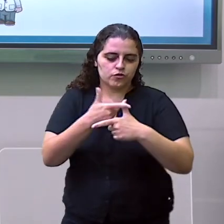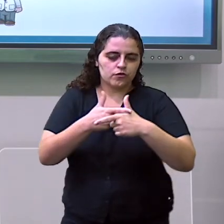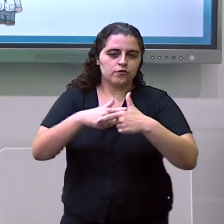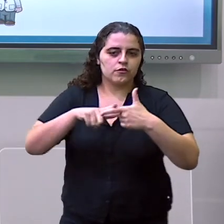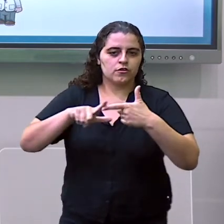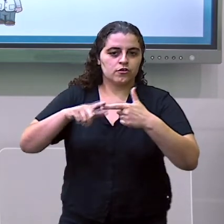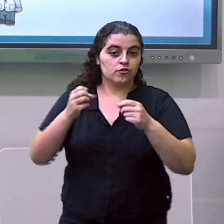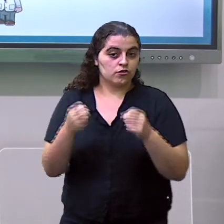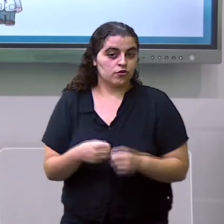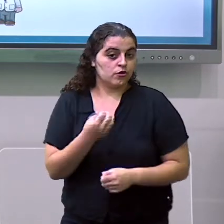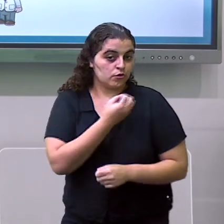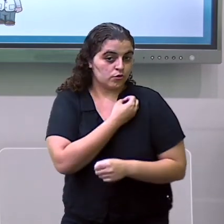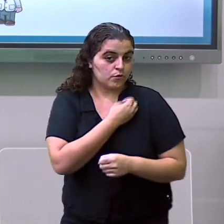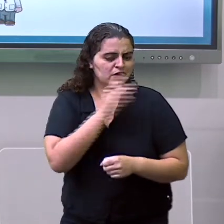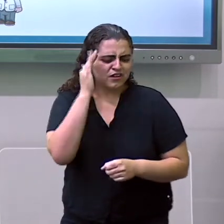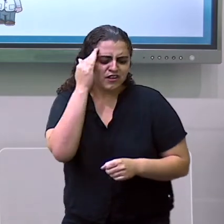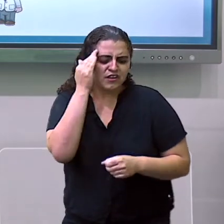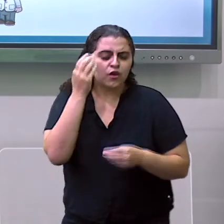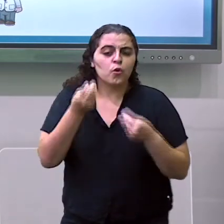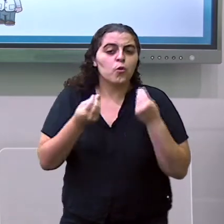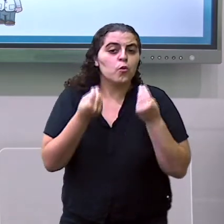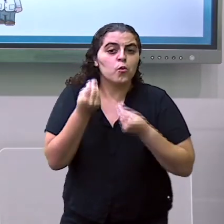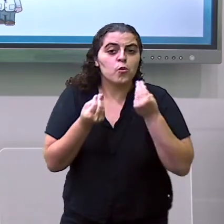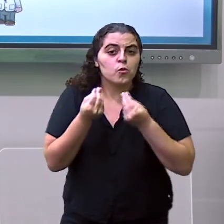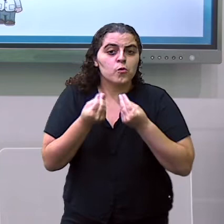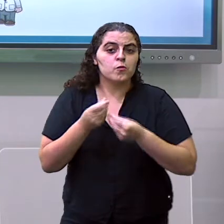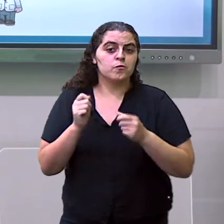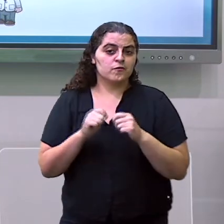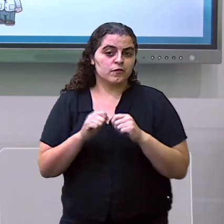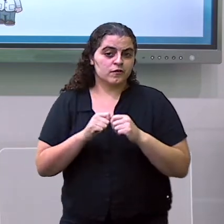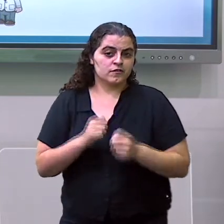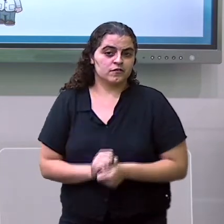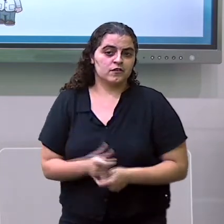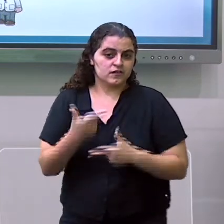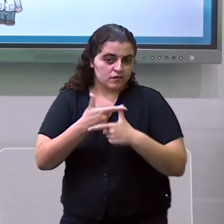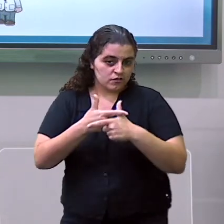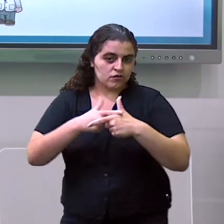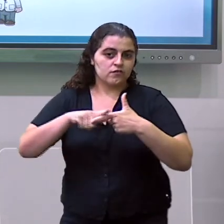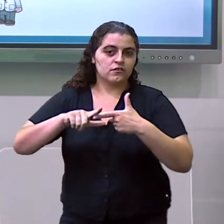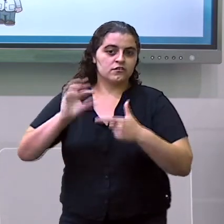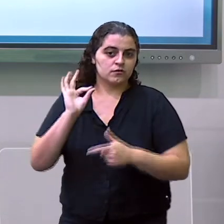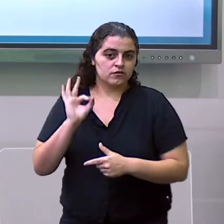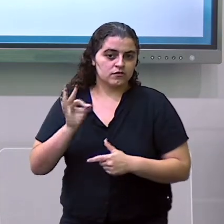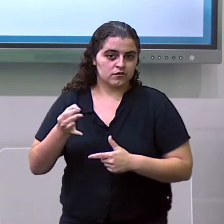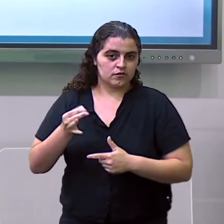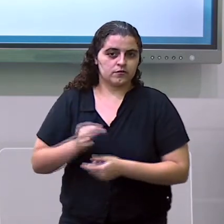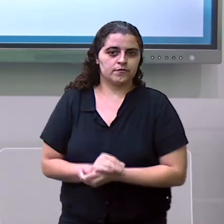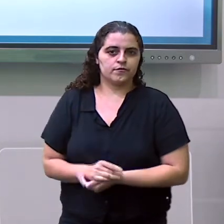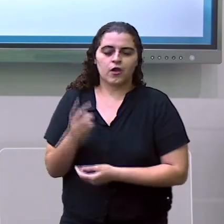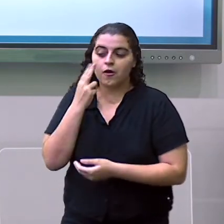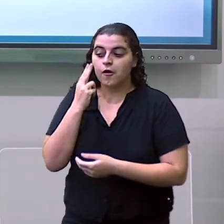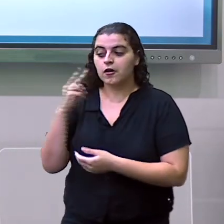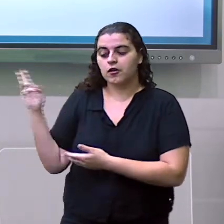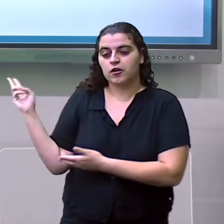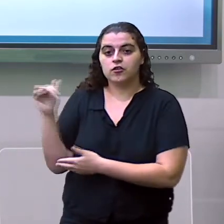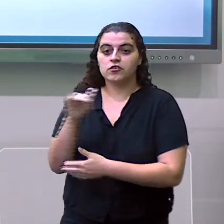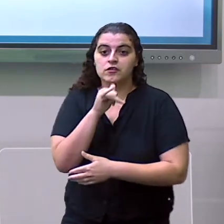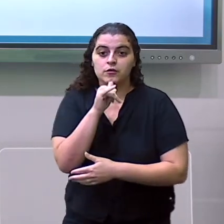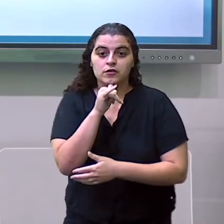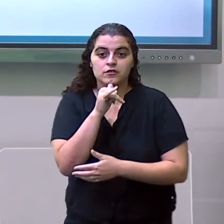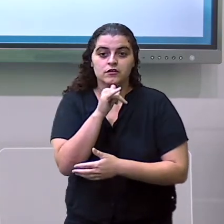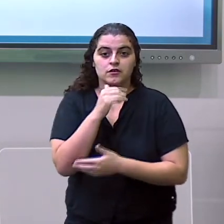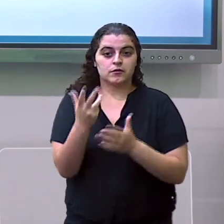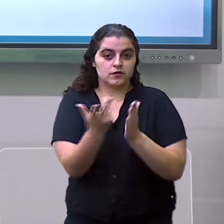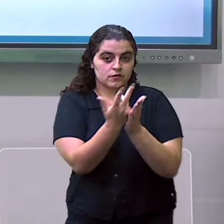números e entender como trabalhamos, então, as frações no nosso dia a dia. Veja, então, esse exemplo.